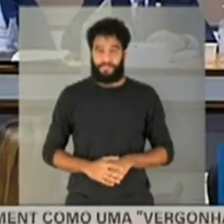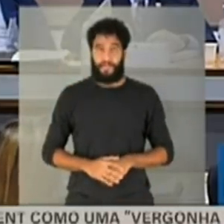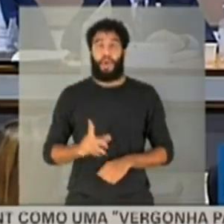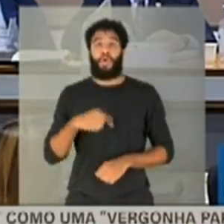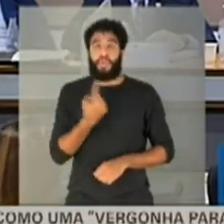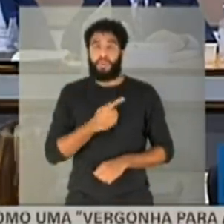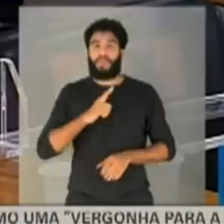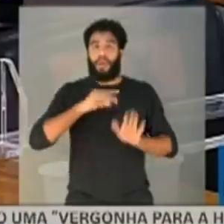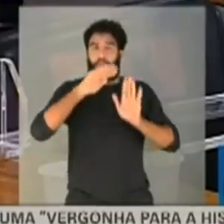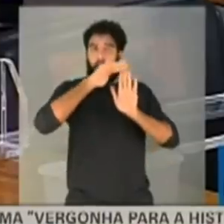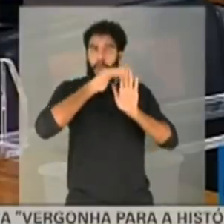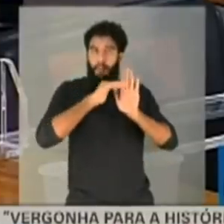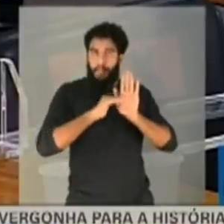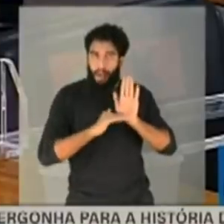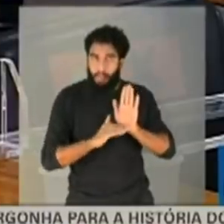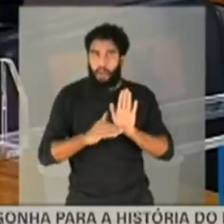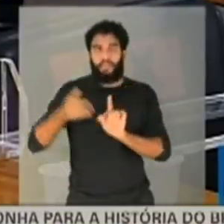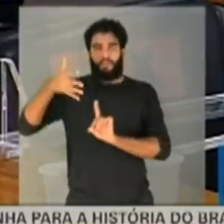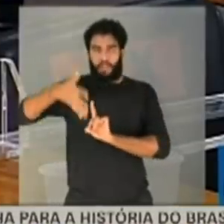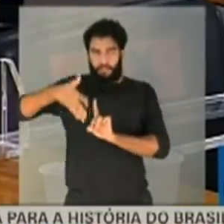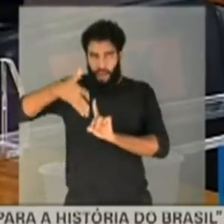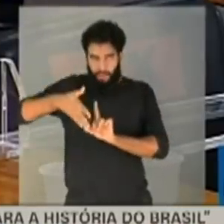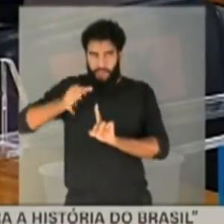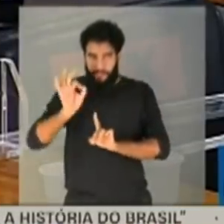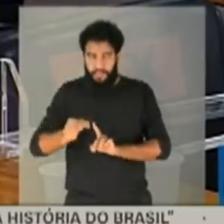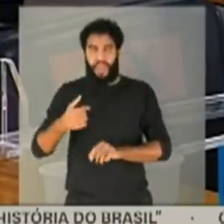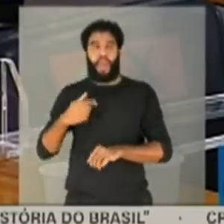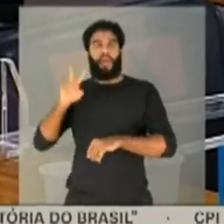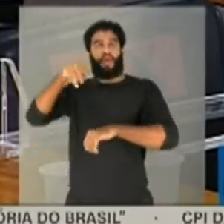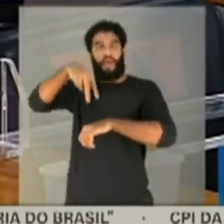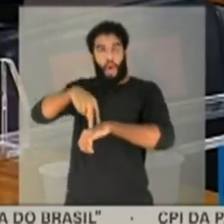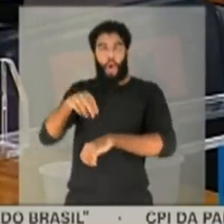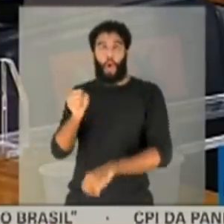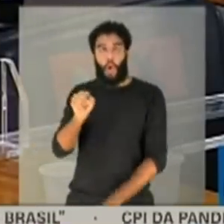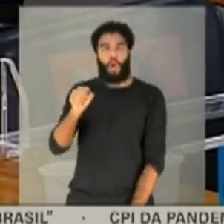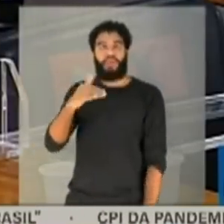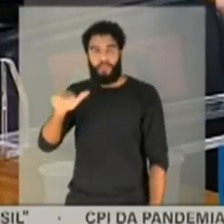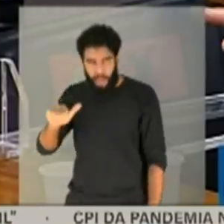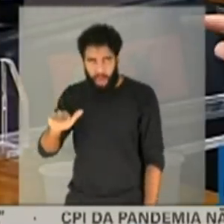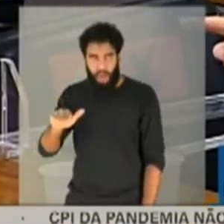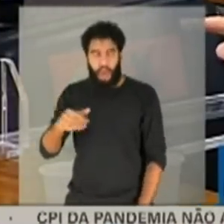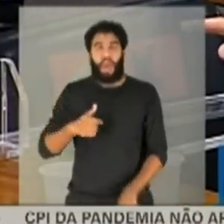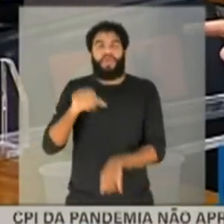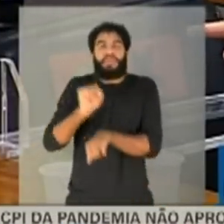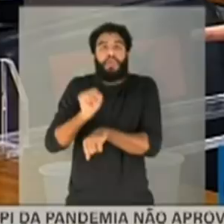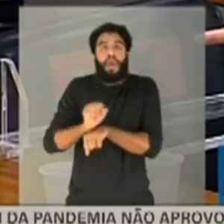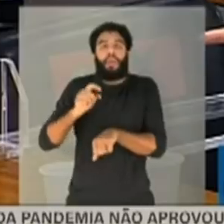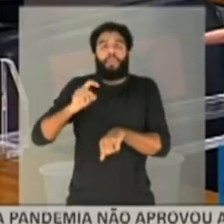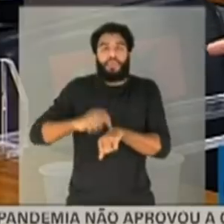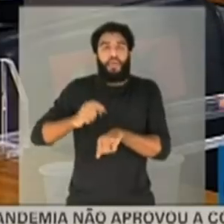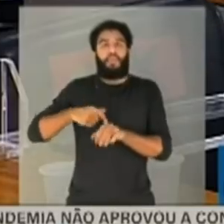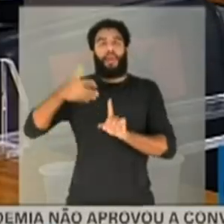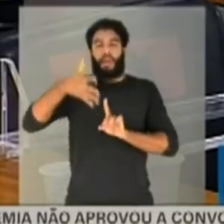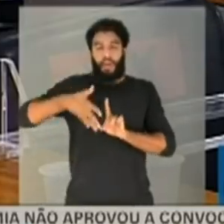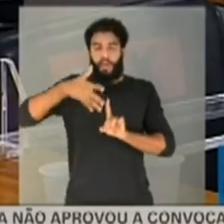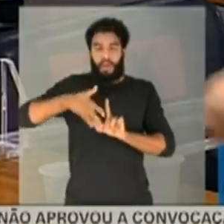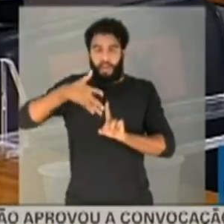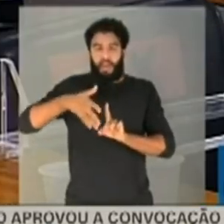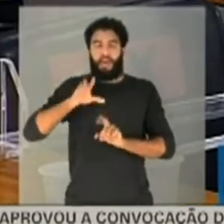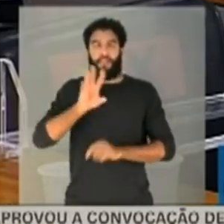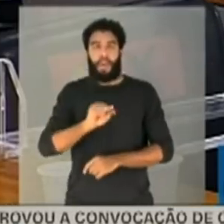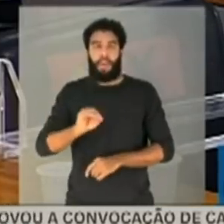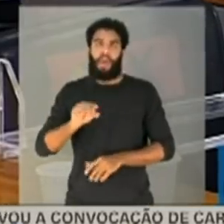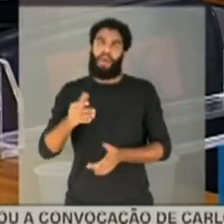uma ordem de fala. Eu chego aqui às 8h30 e espero o meu horário de falar e acho